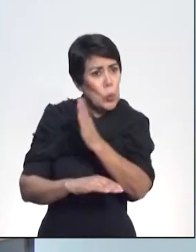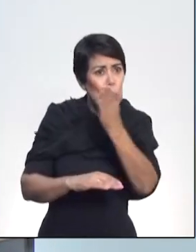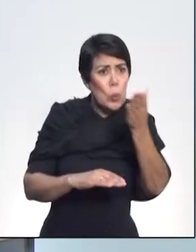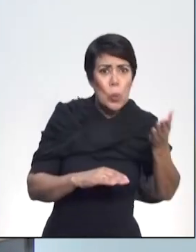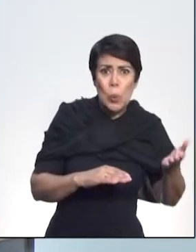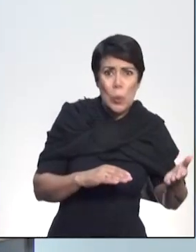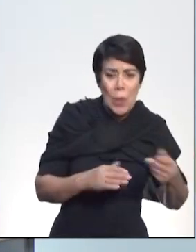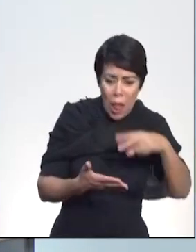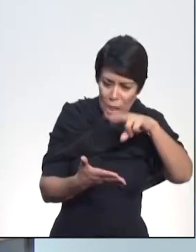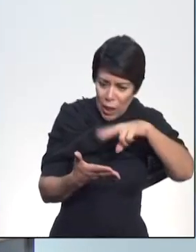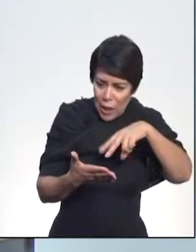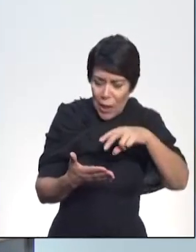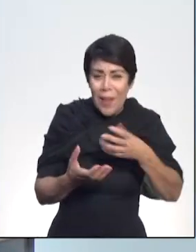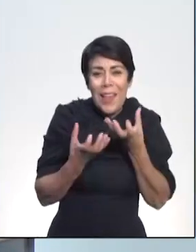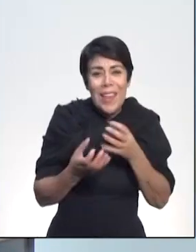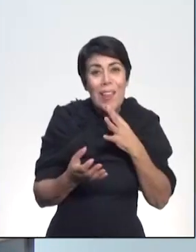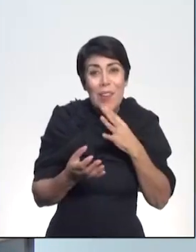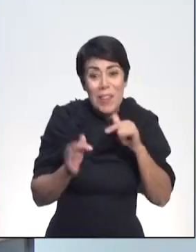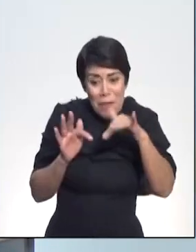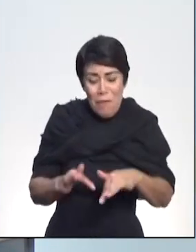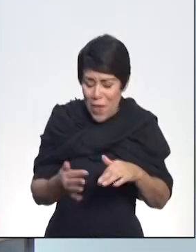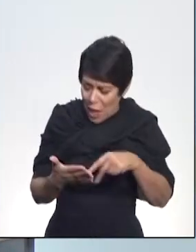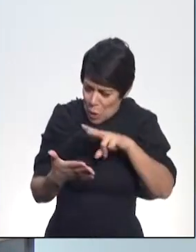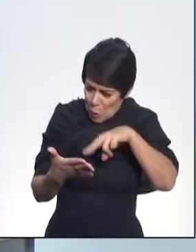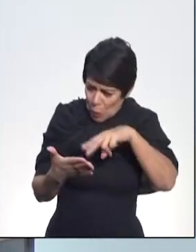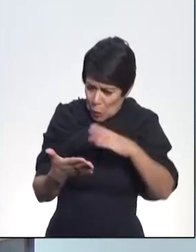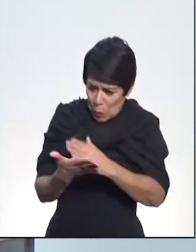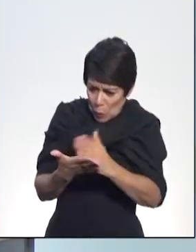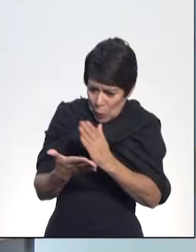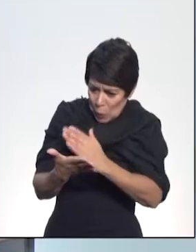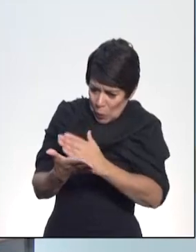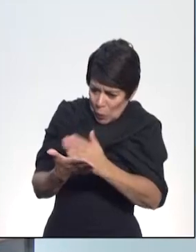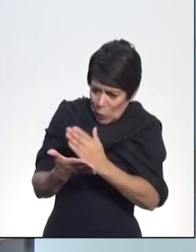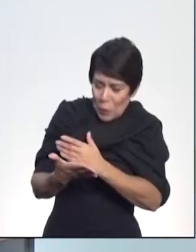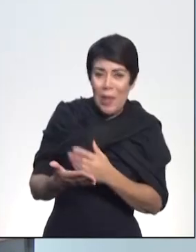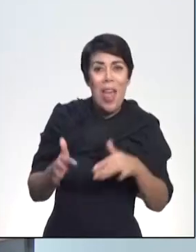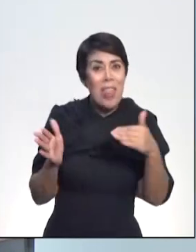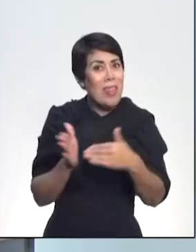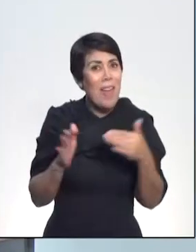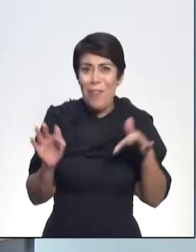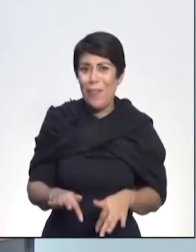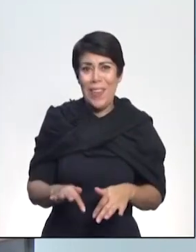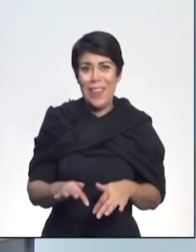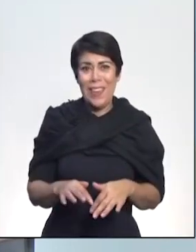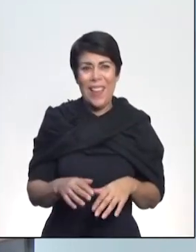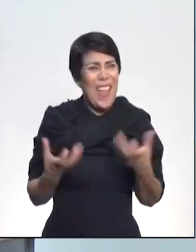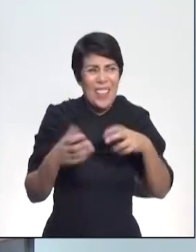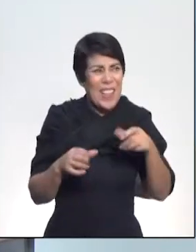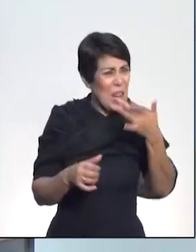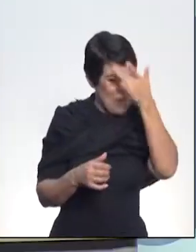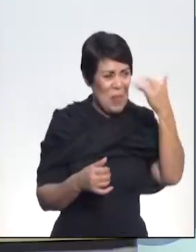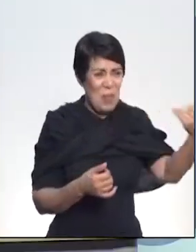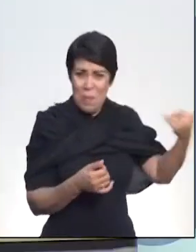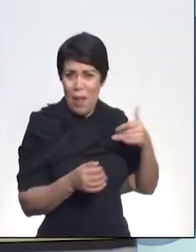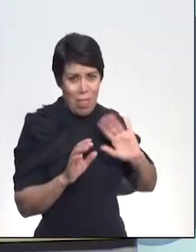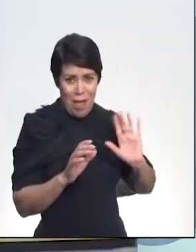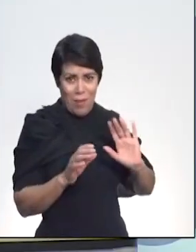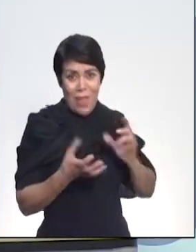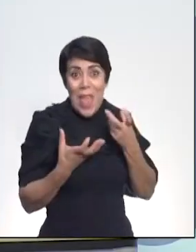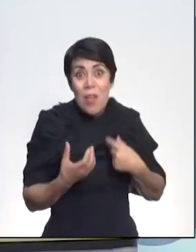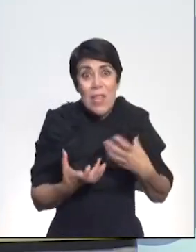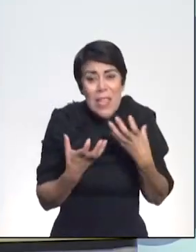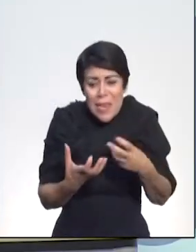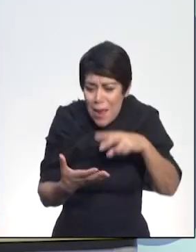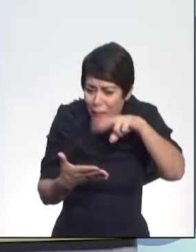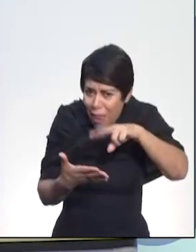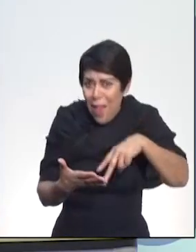final, né? Queria saber o final do livro. E não queria que ninguém me contasse, né? Da mesma forma, um filme.